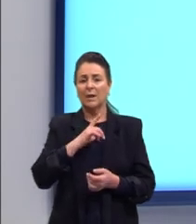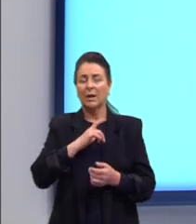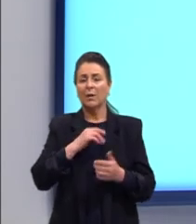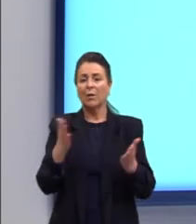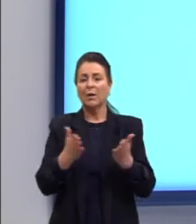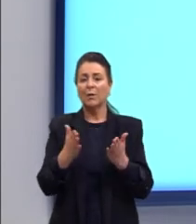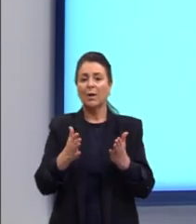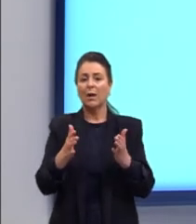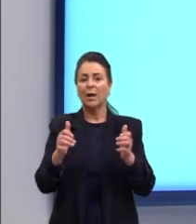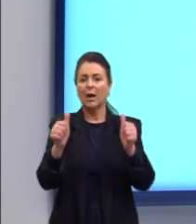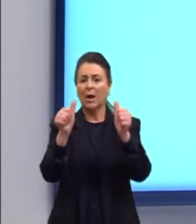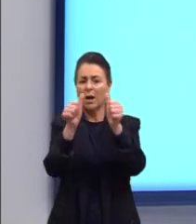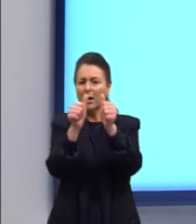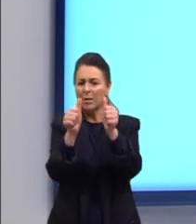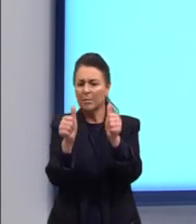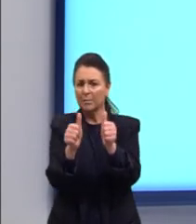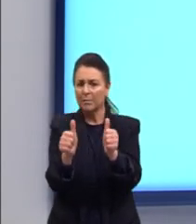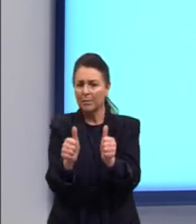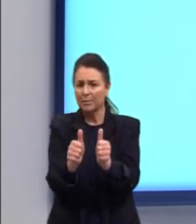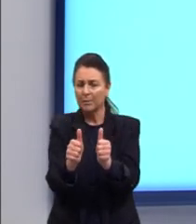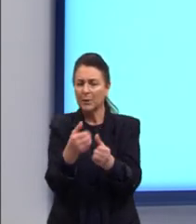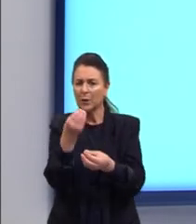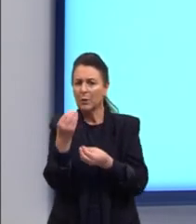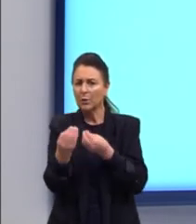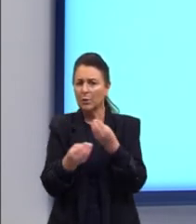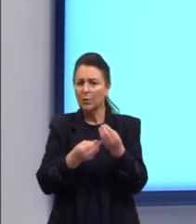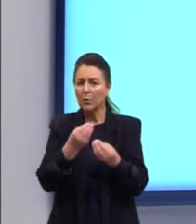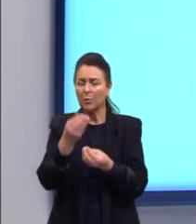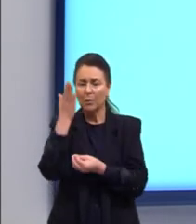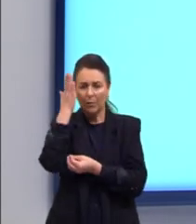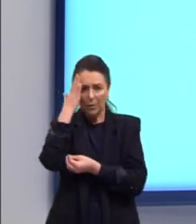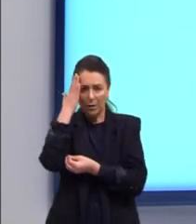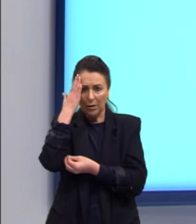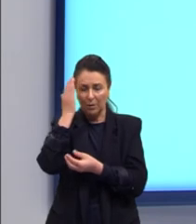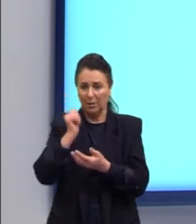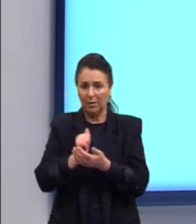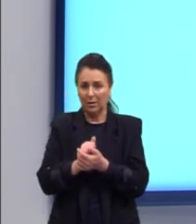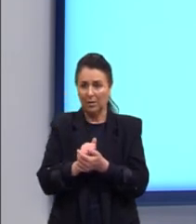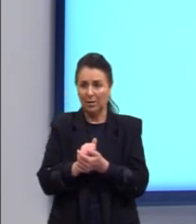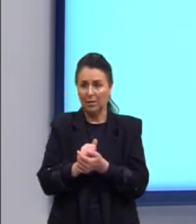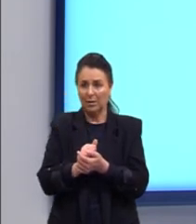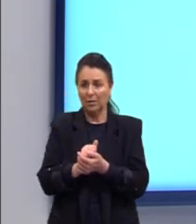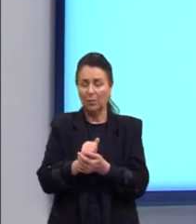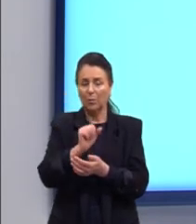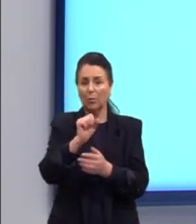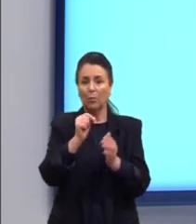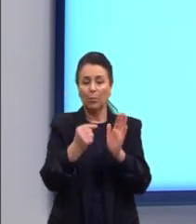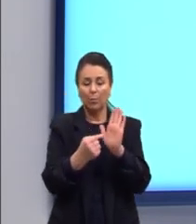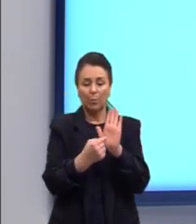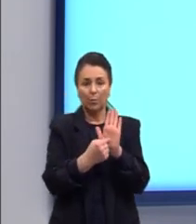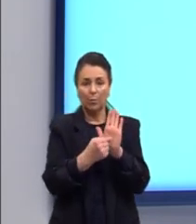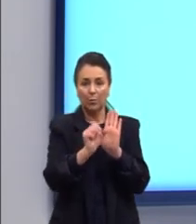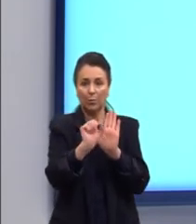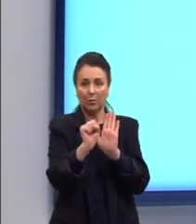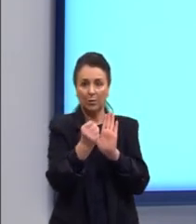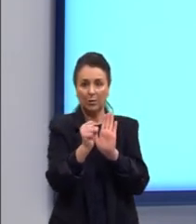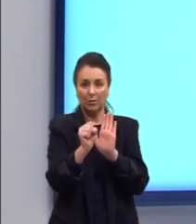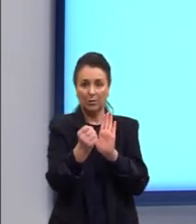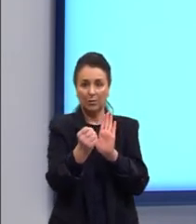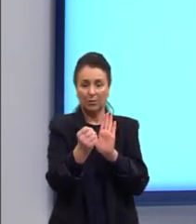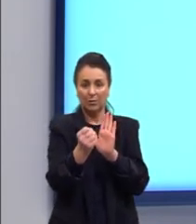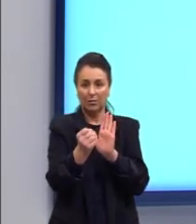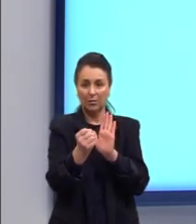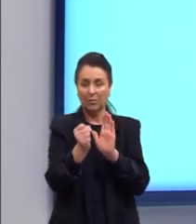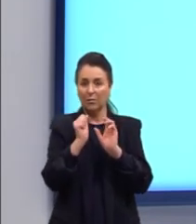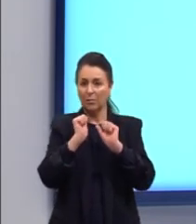imagem como é que eu vou determinar essa imagem nós sabemos que aqui do ponto 88 onde